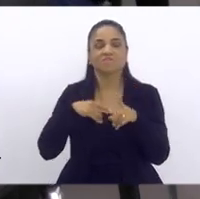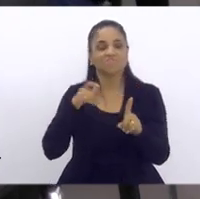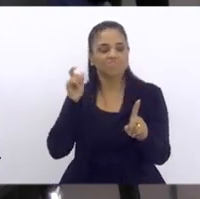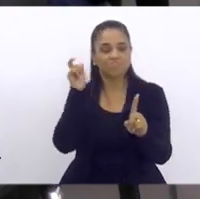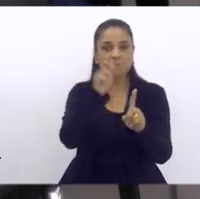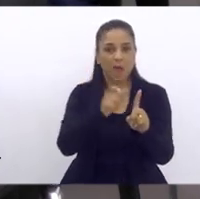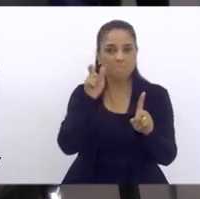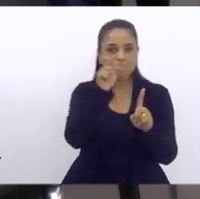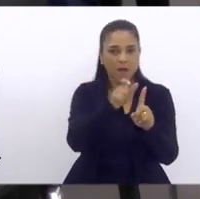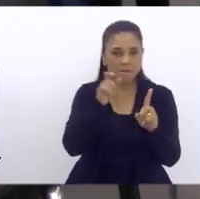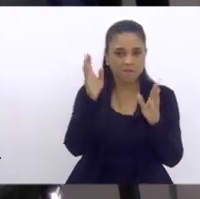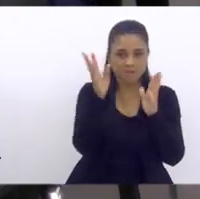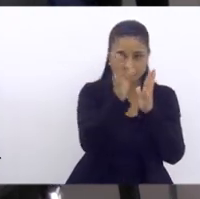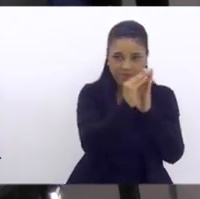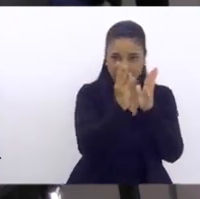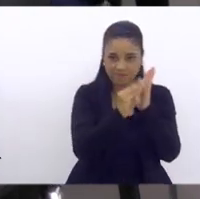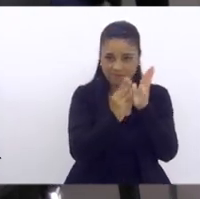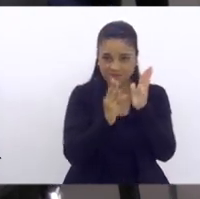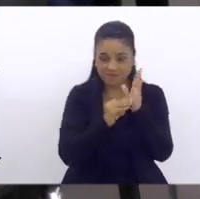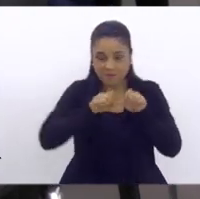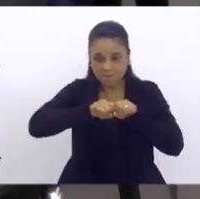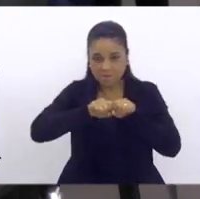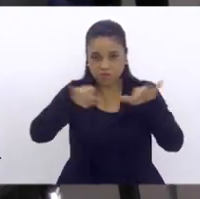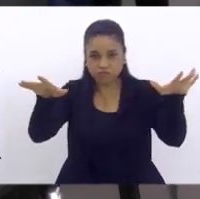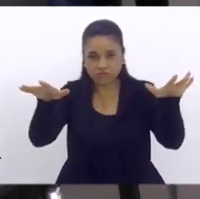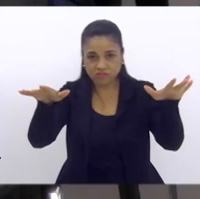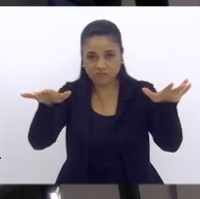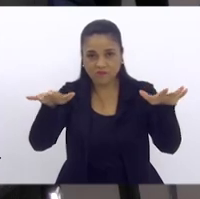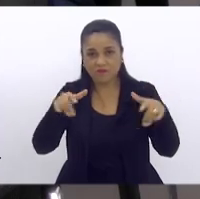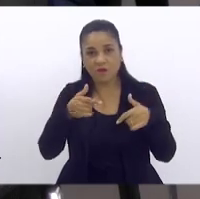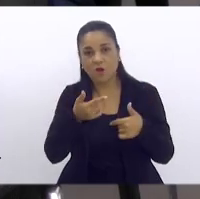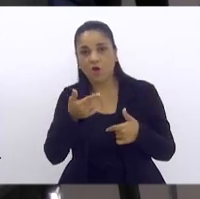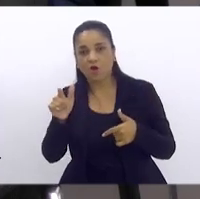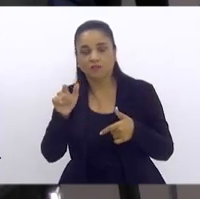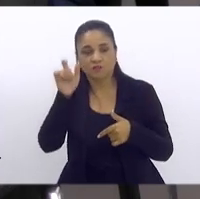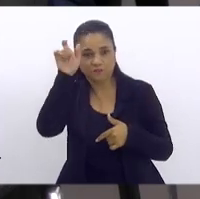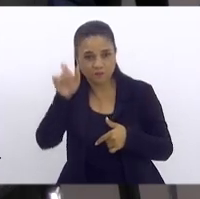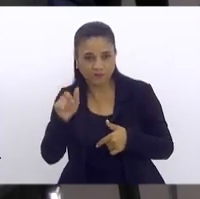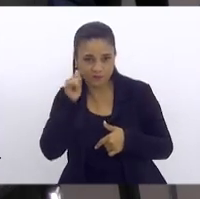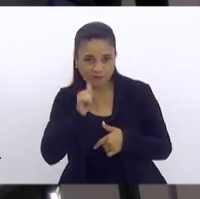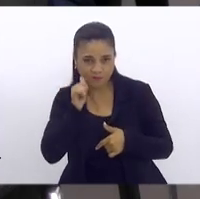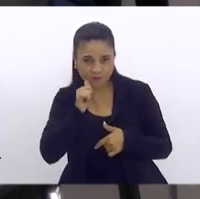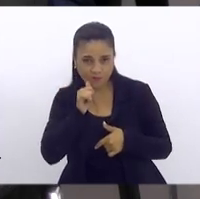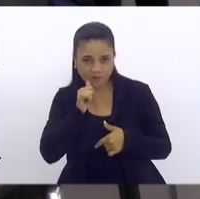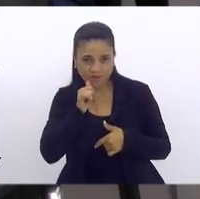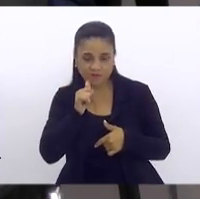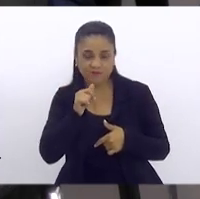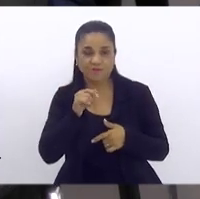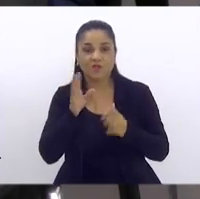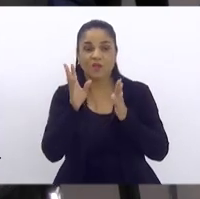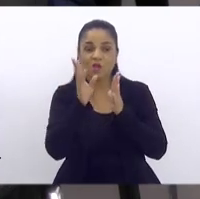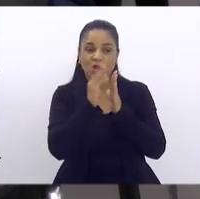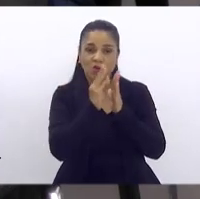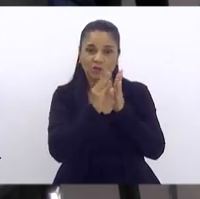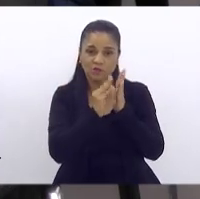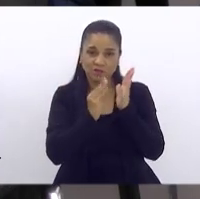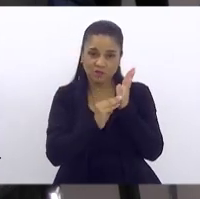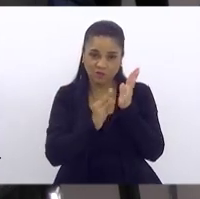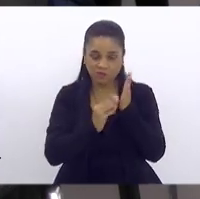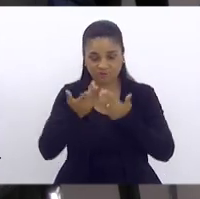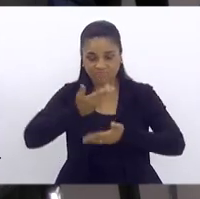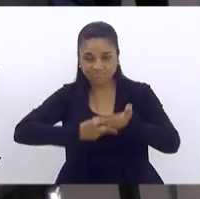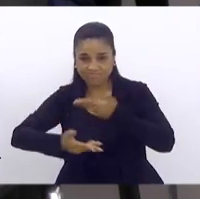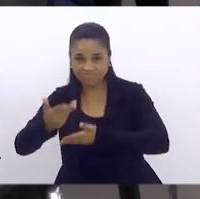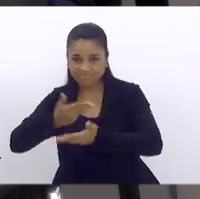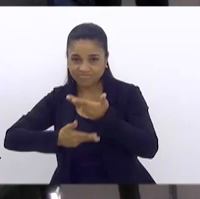ofensivos acabam sendo disparados para mais pessoas do que conteúdos não ofensivos. Porque são conteúdos que têm mais interações,